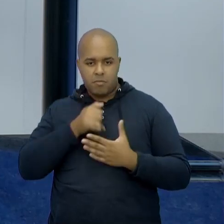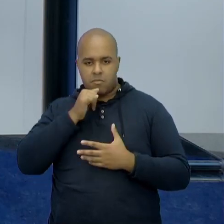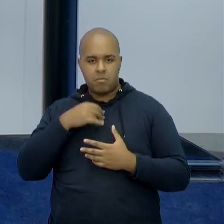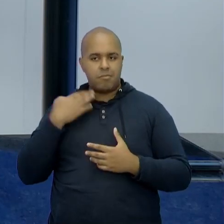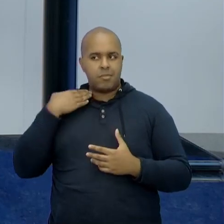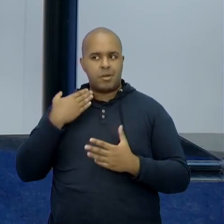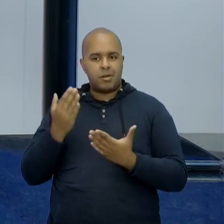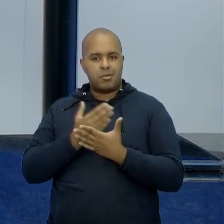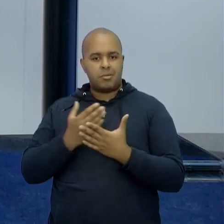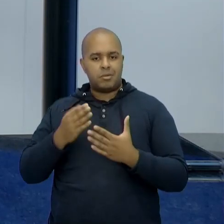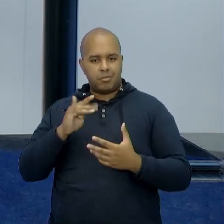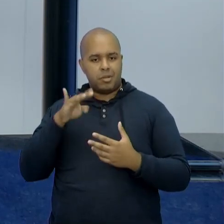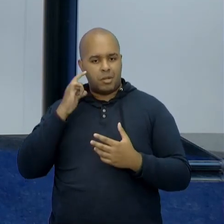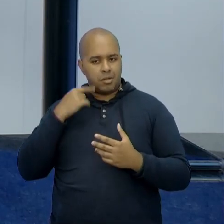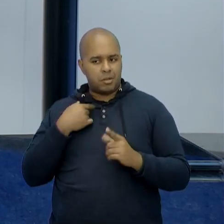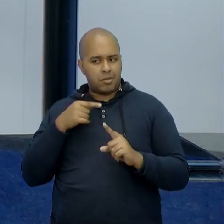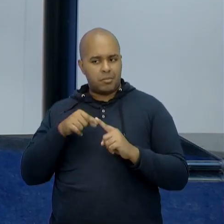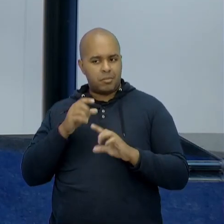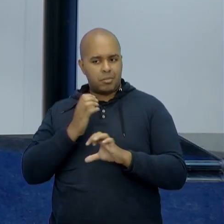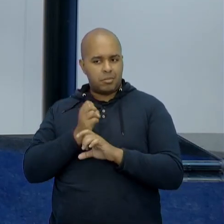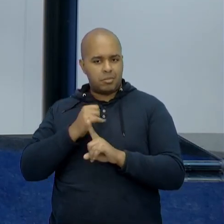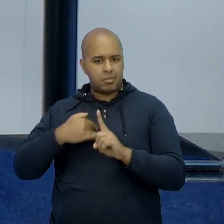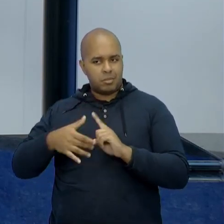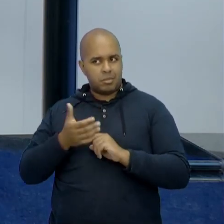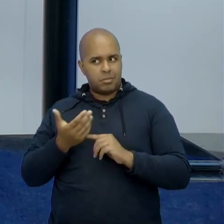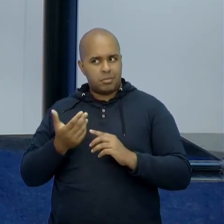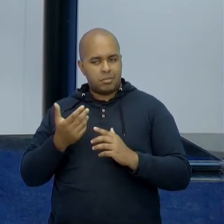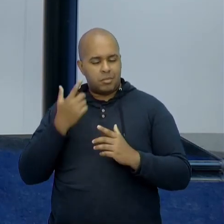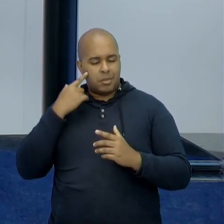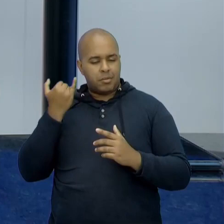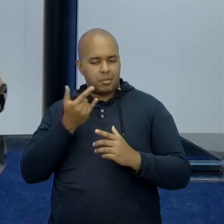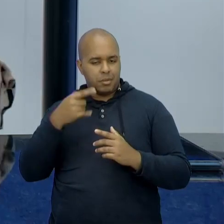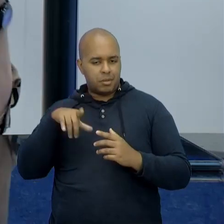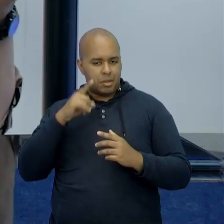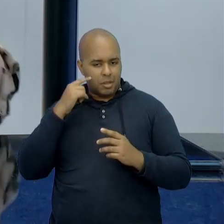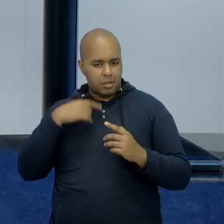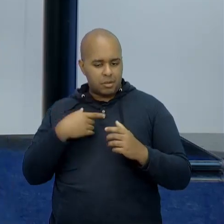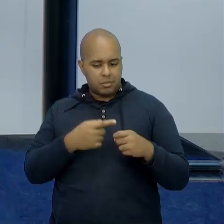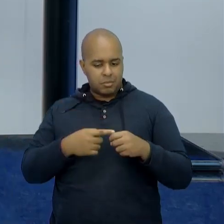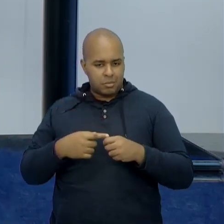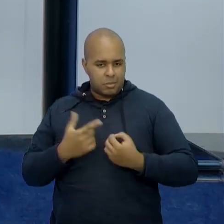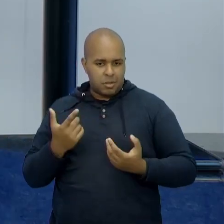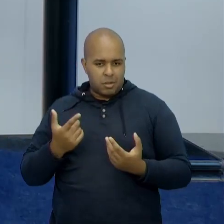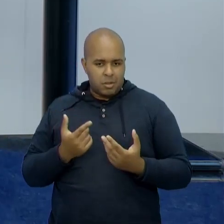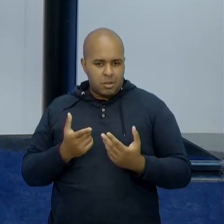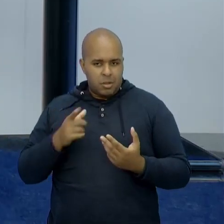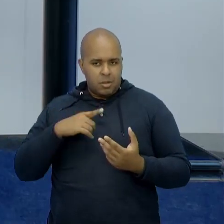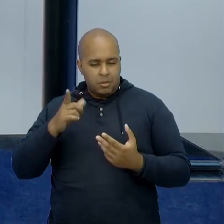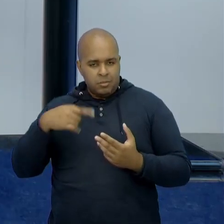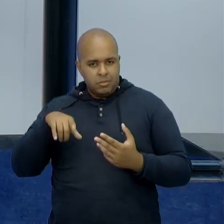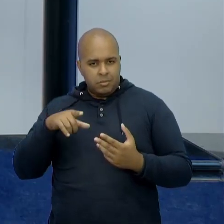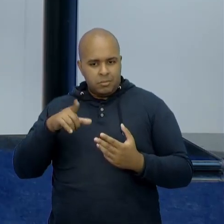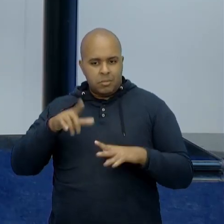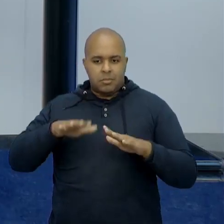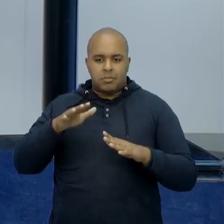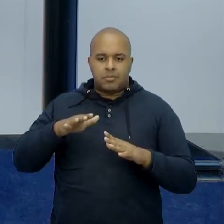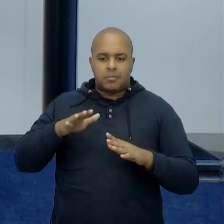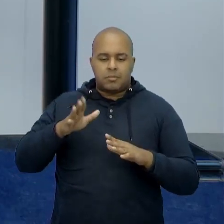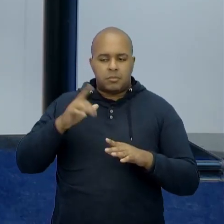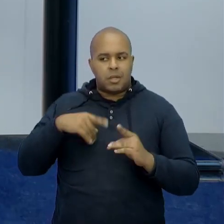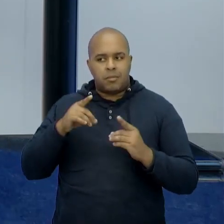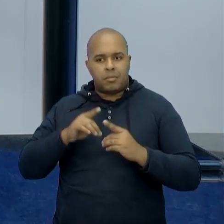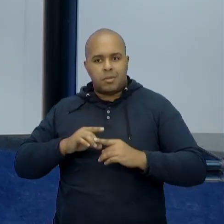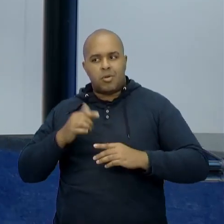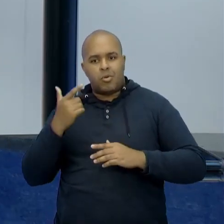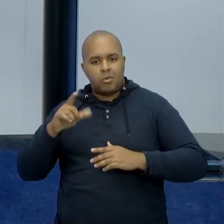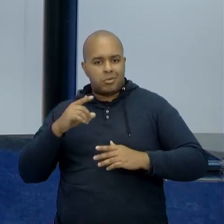os impactos sociais são muito mais relevantes. É importante que ele esteja em municípios que não são atendidos